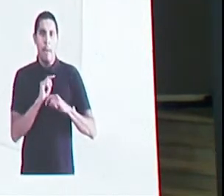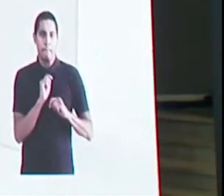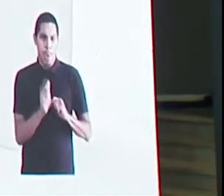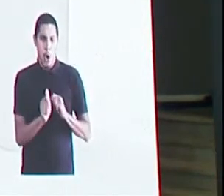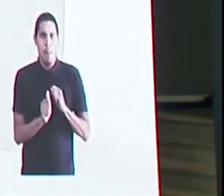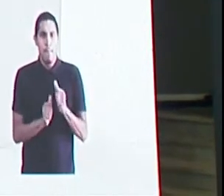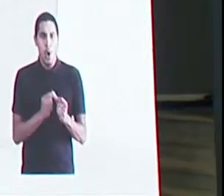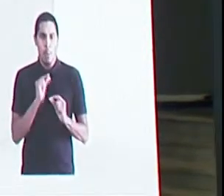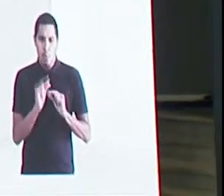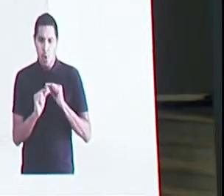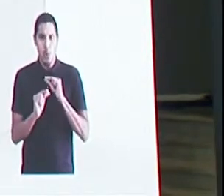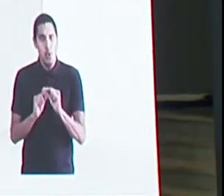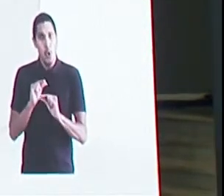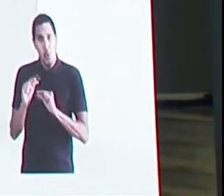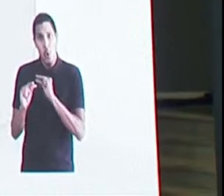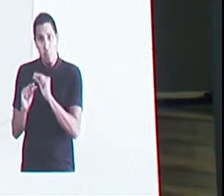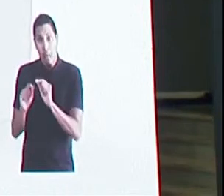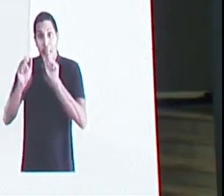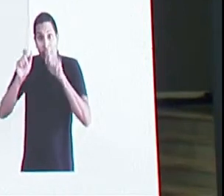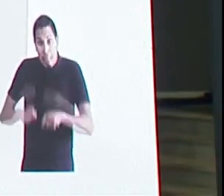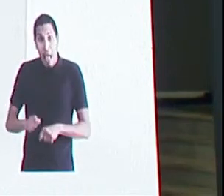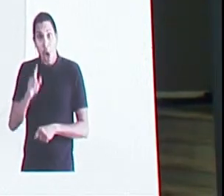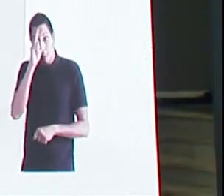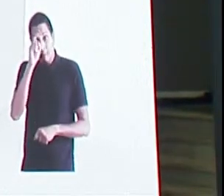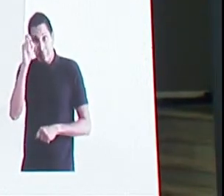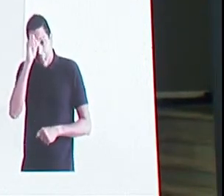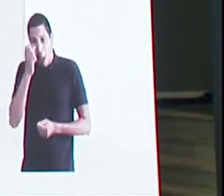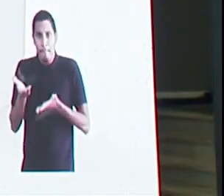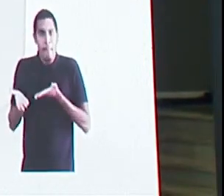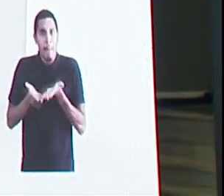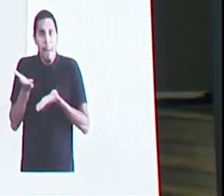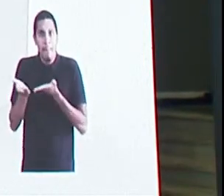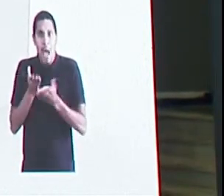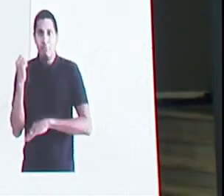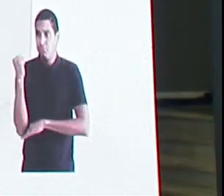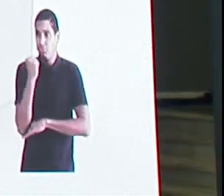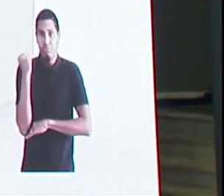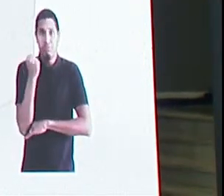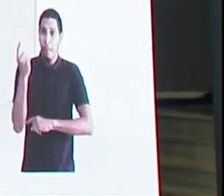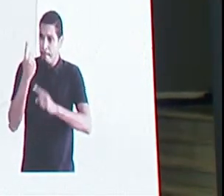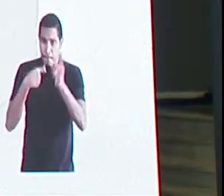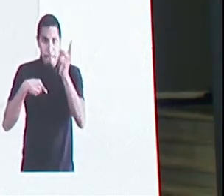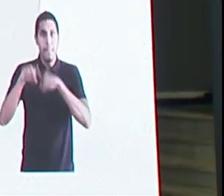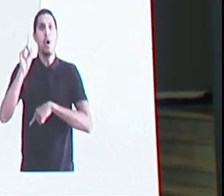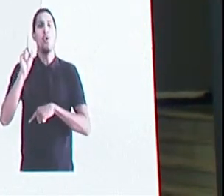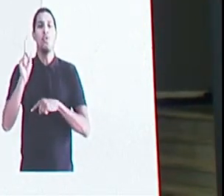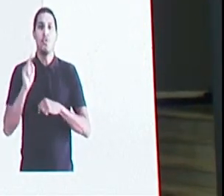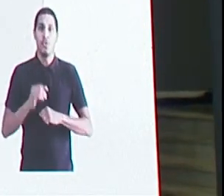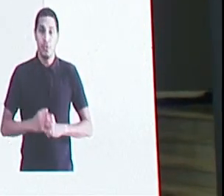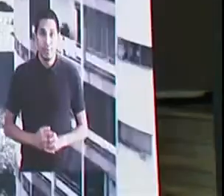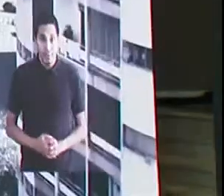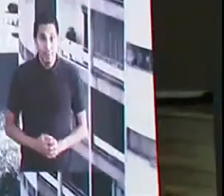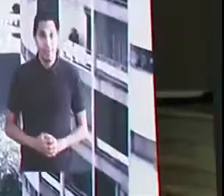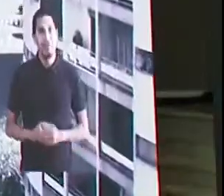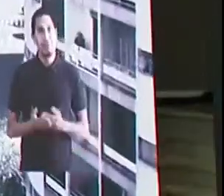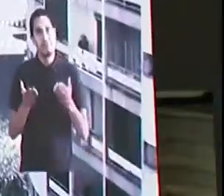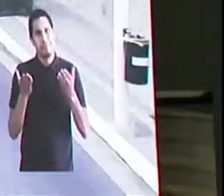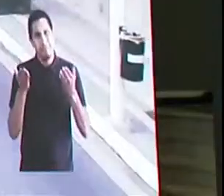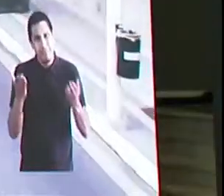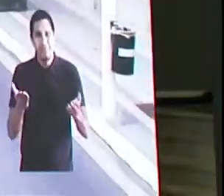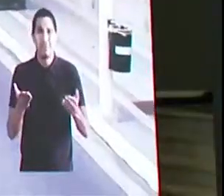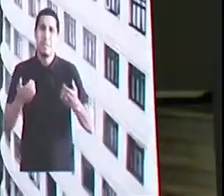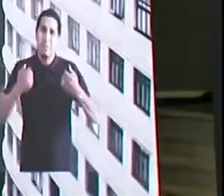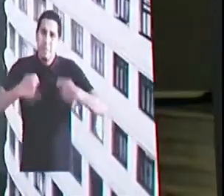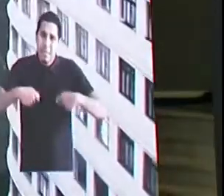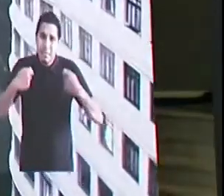se distribui no tempo. Há mais chances dos hospitais receberem e tratarem os casos mais graves. Por isso,